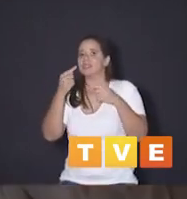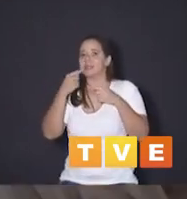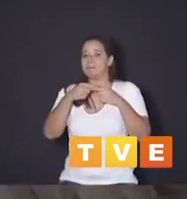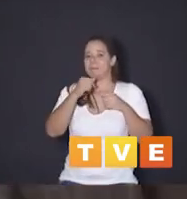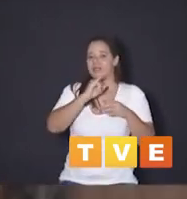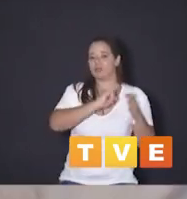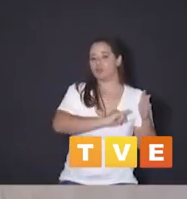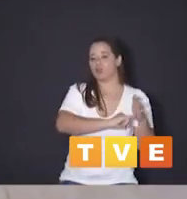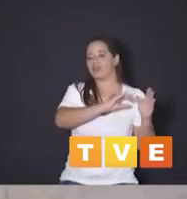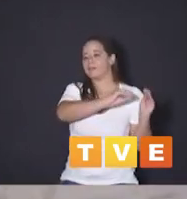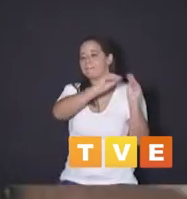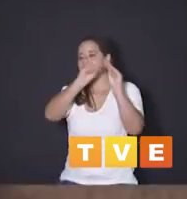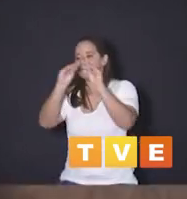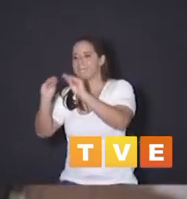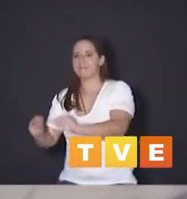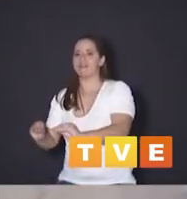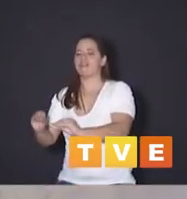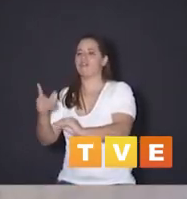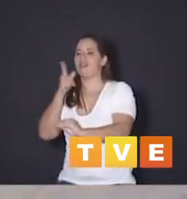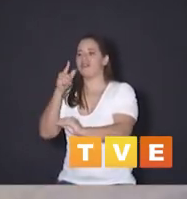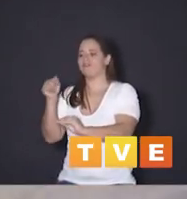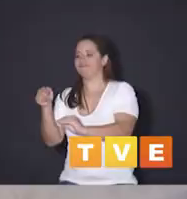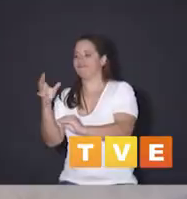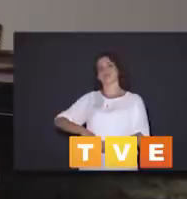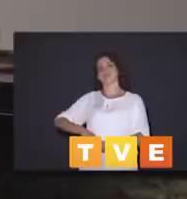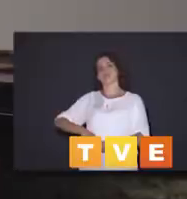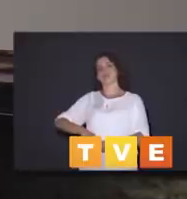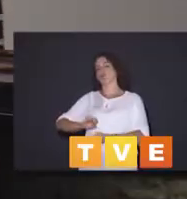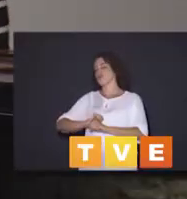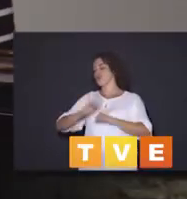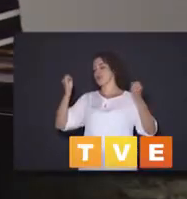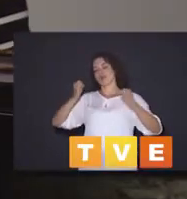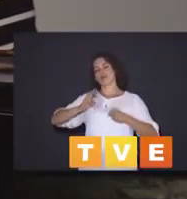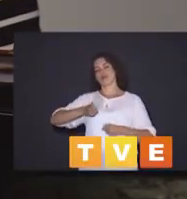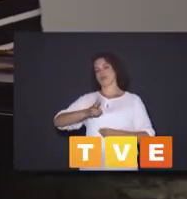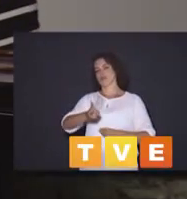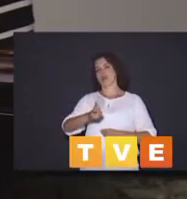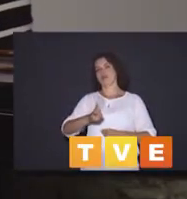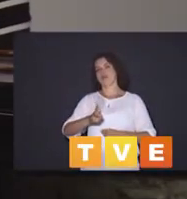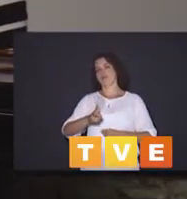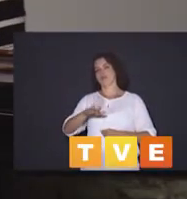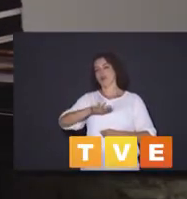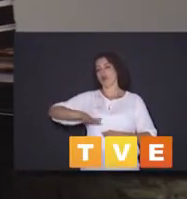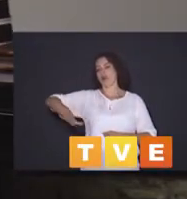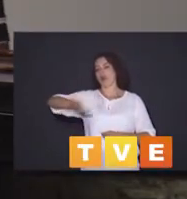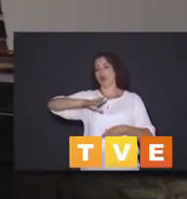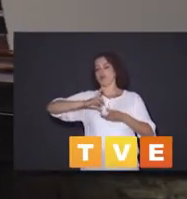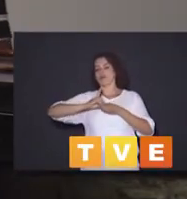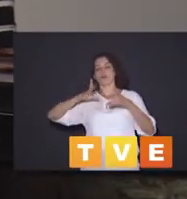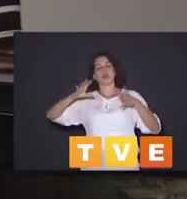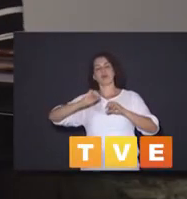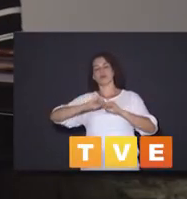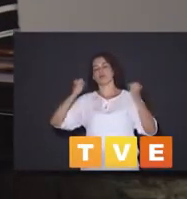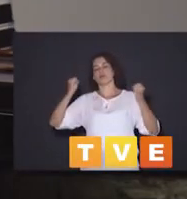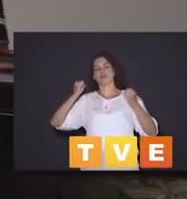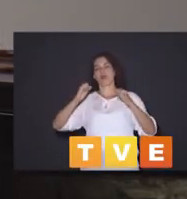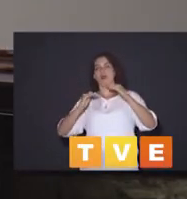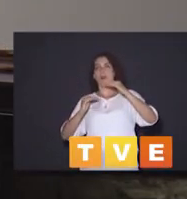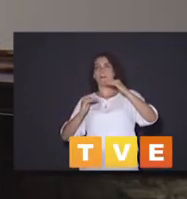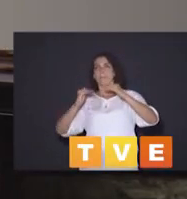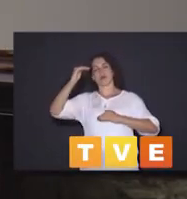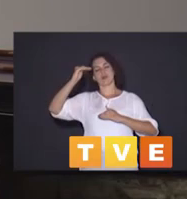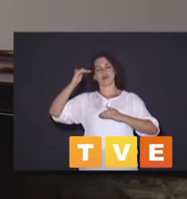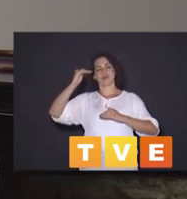daqui prali é sempre um dilema sério em um campo municipal tório caminha e hierarquizando não mais